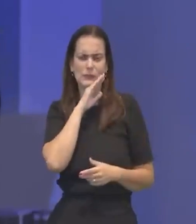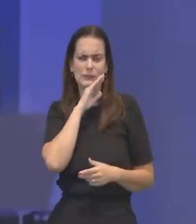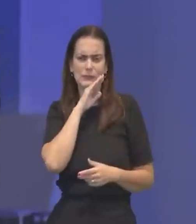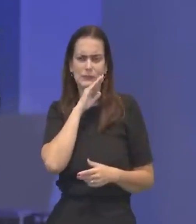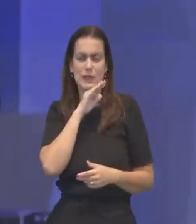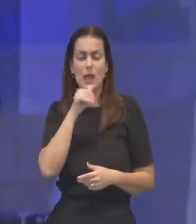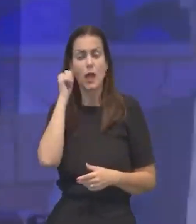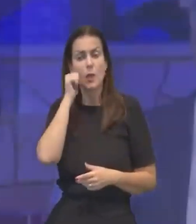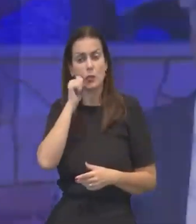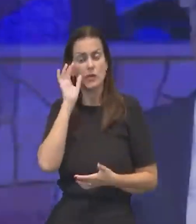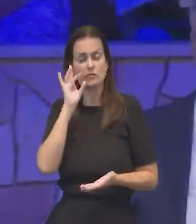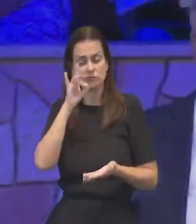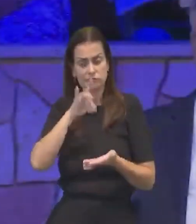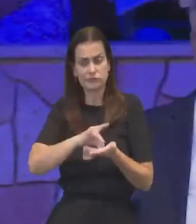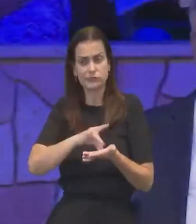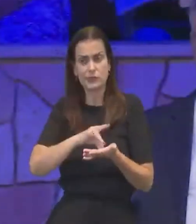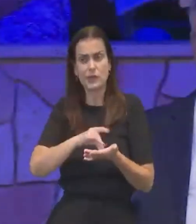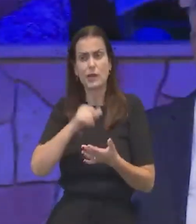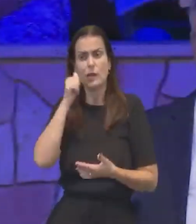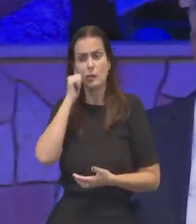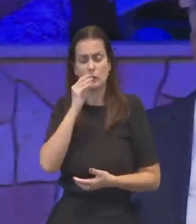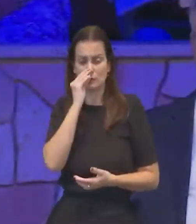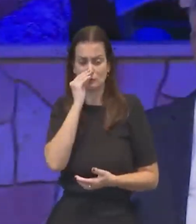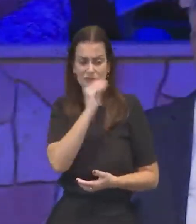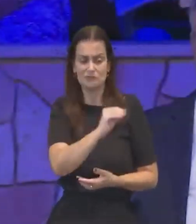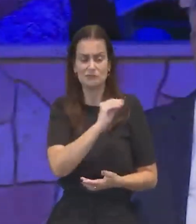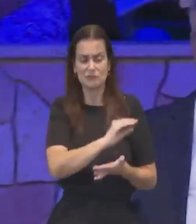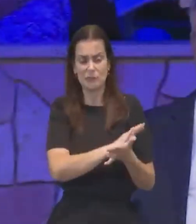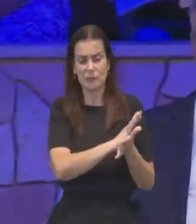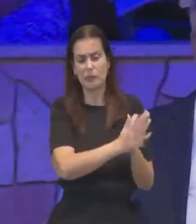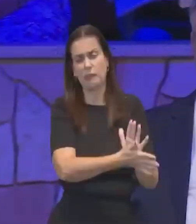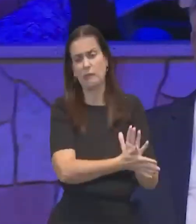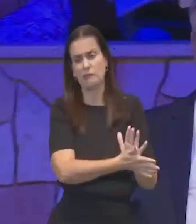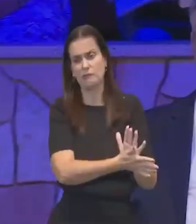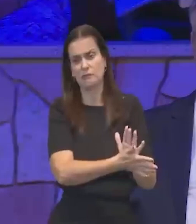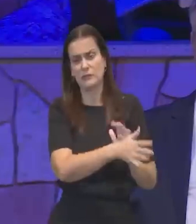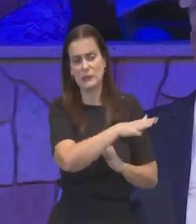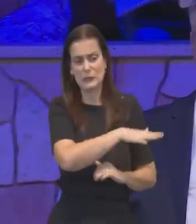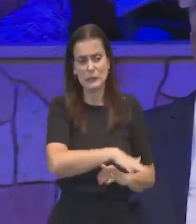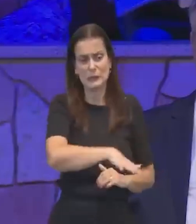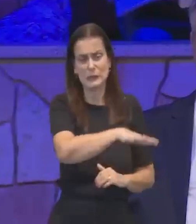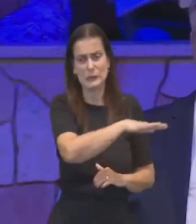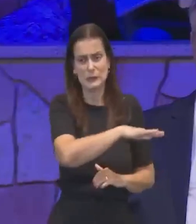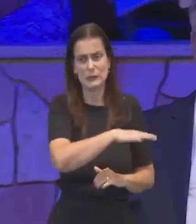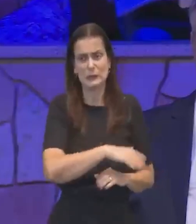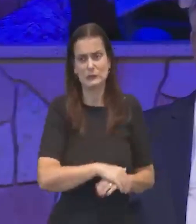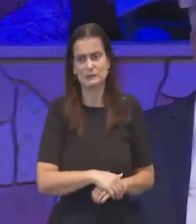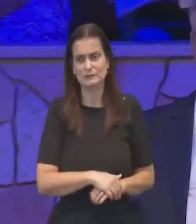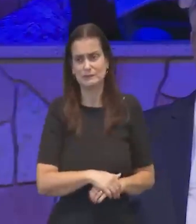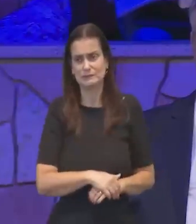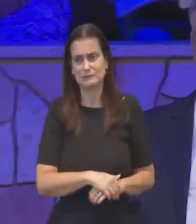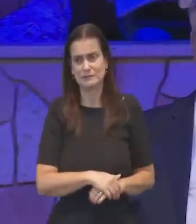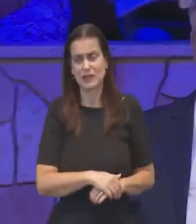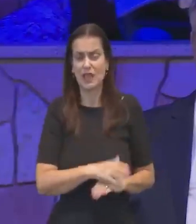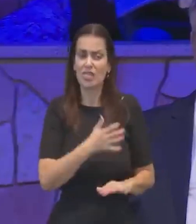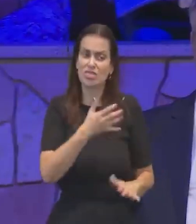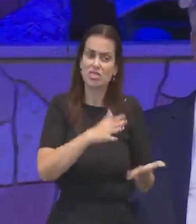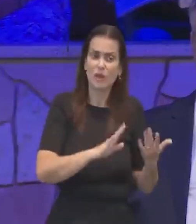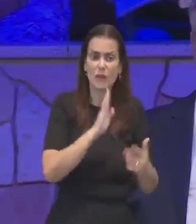Aquela mulher certamente era uma mulher desprezada naquela comunidade. Quem sabe uma